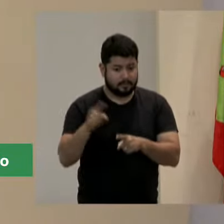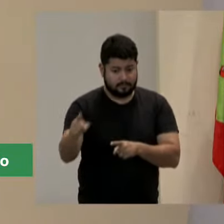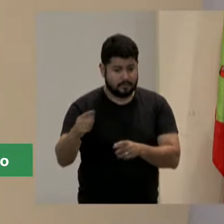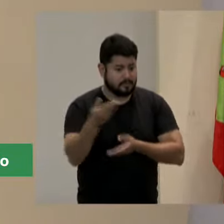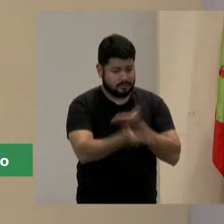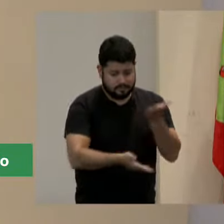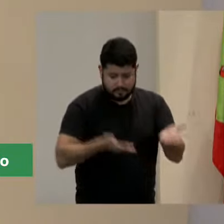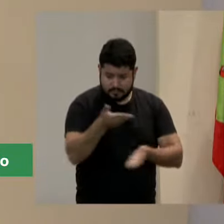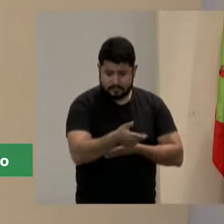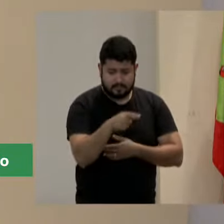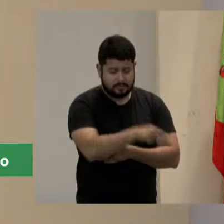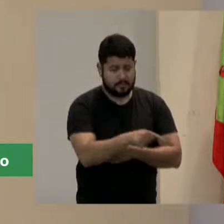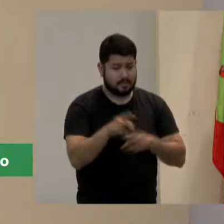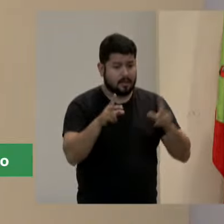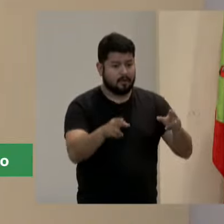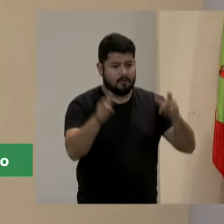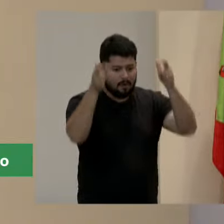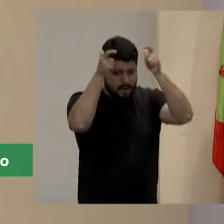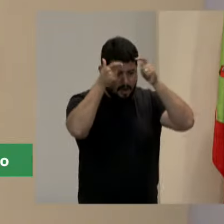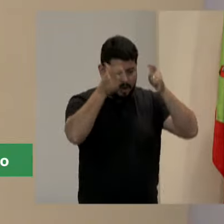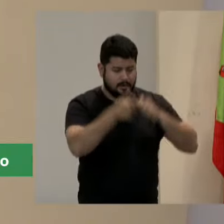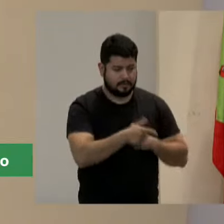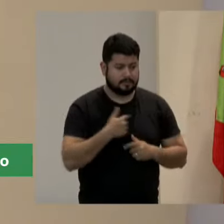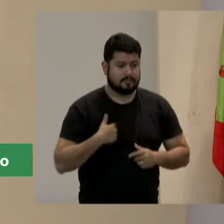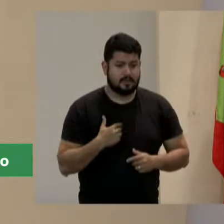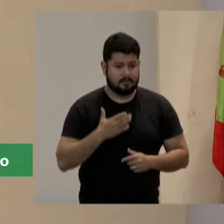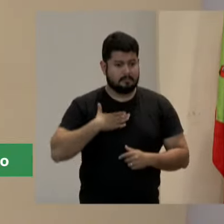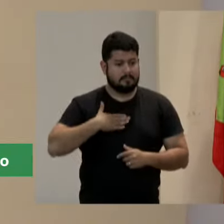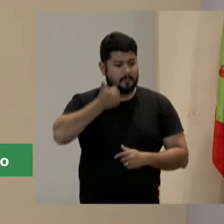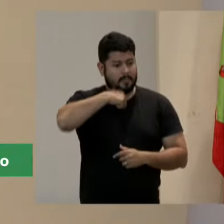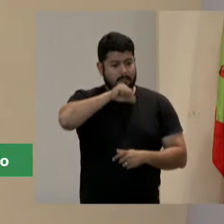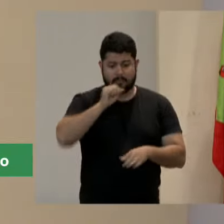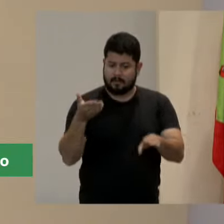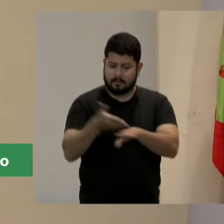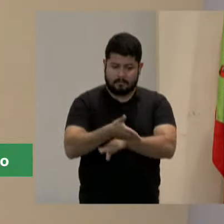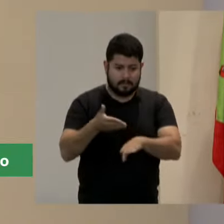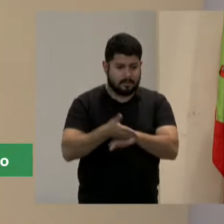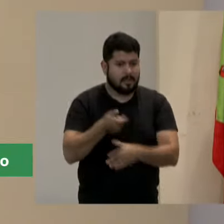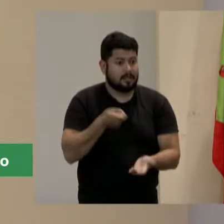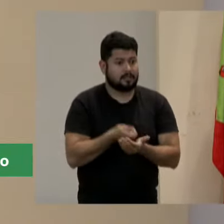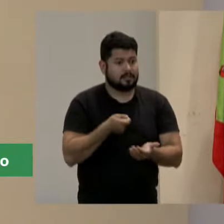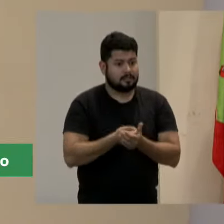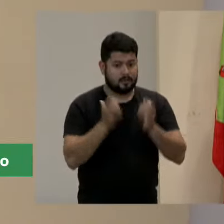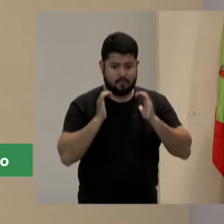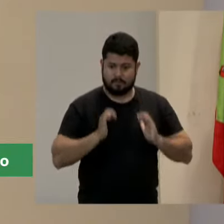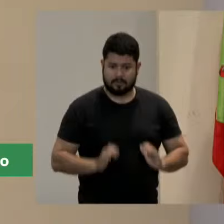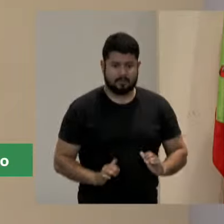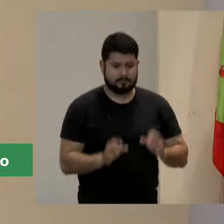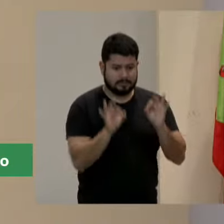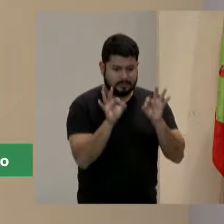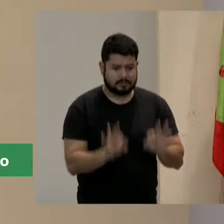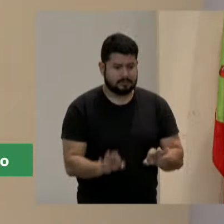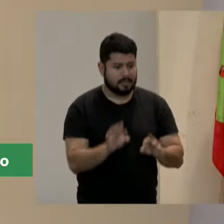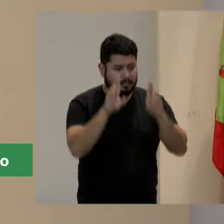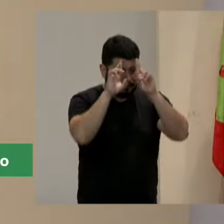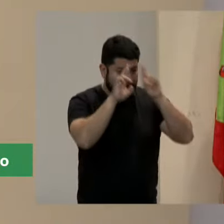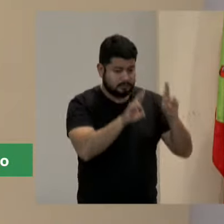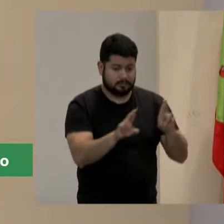como um rei. A minha mãe participava. Ela exigia o meu comportamento na escola. Ela